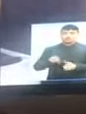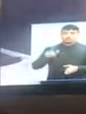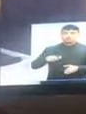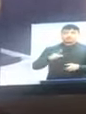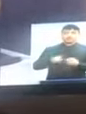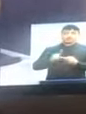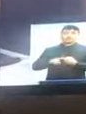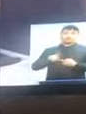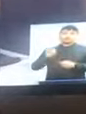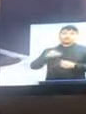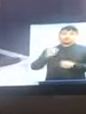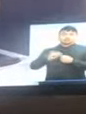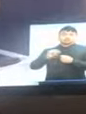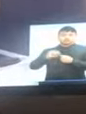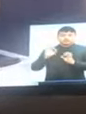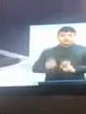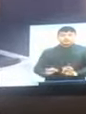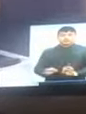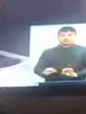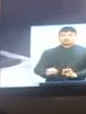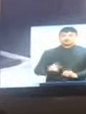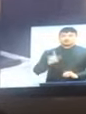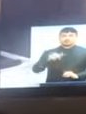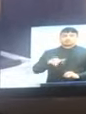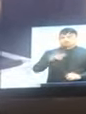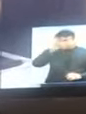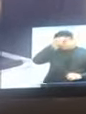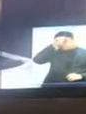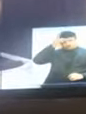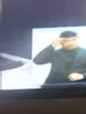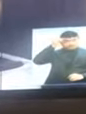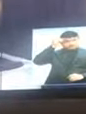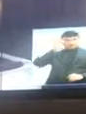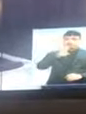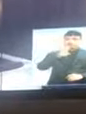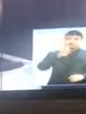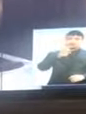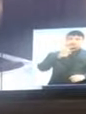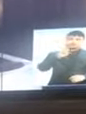as realizações do prefeito Edson Sá.